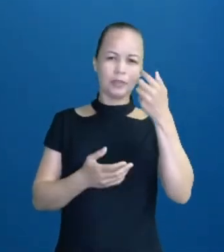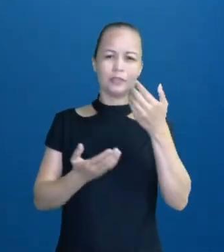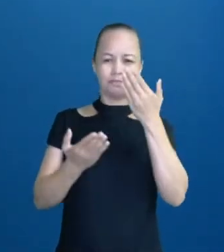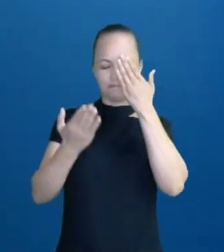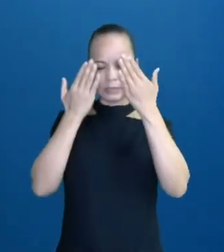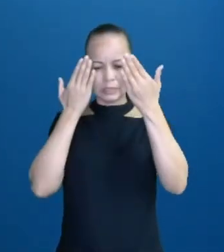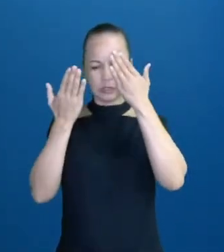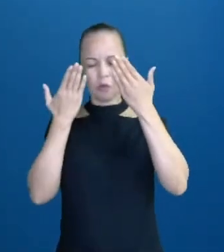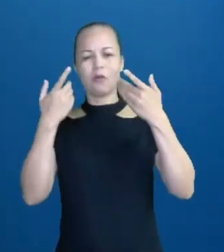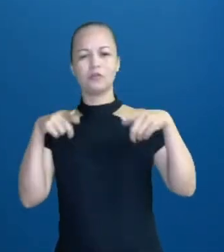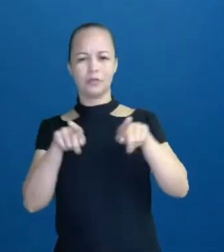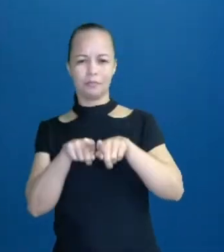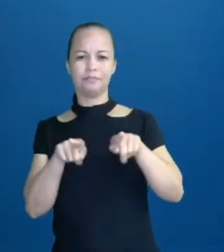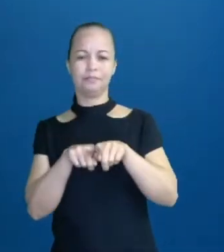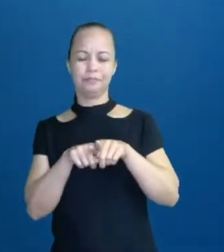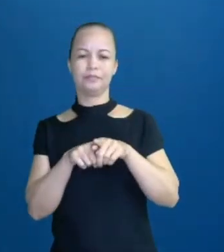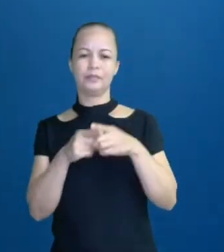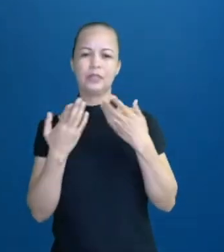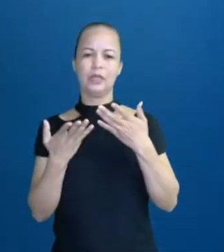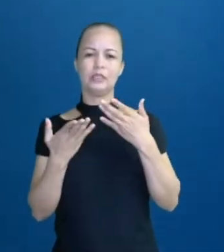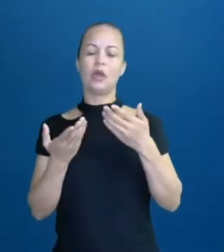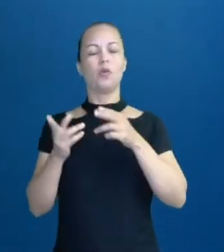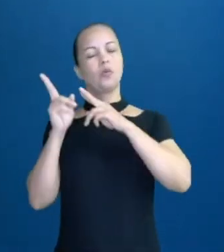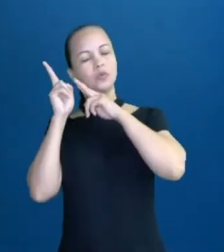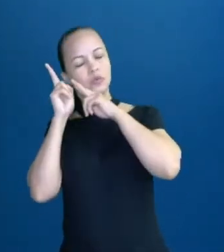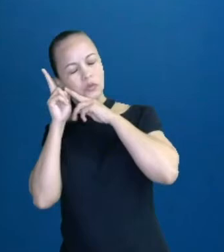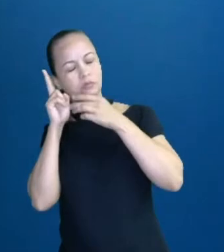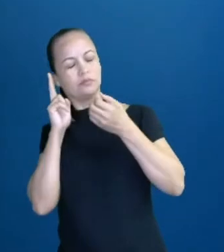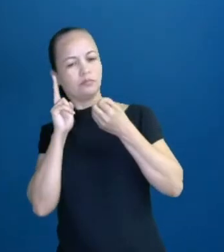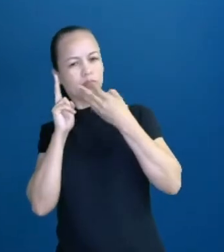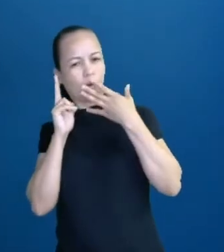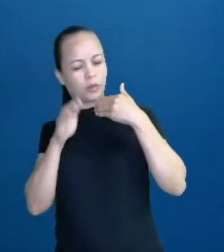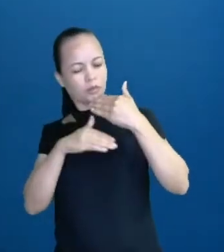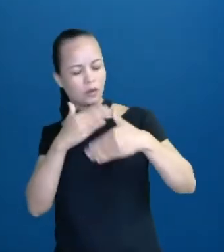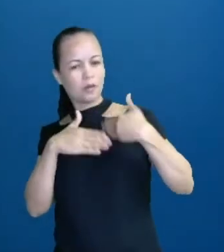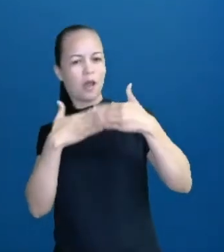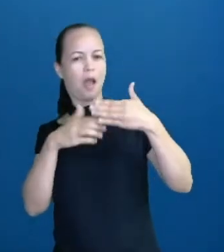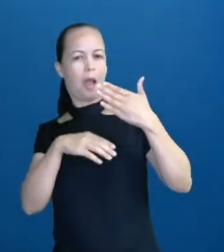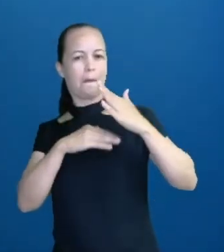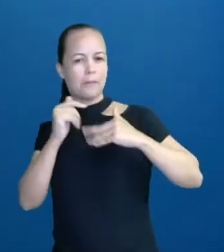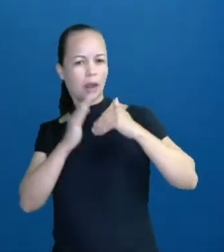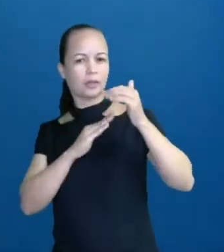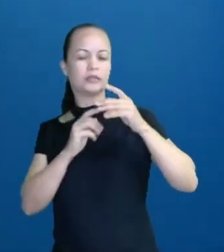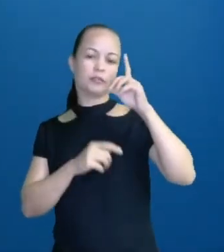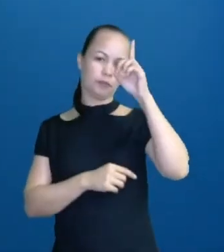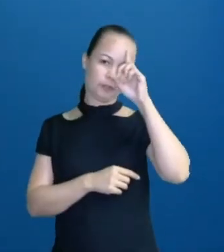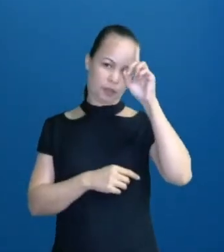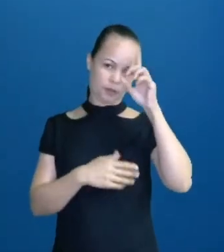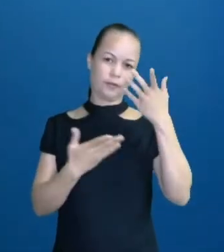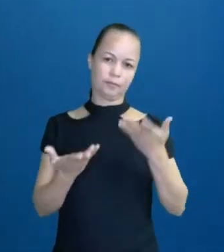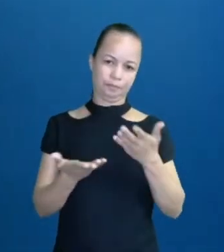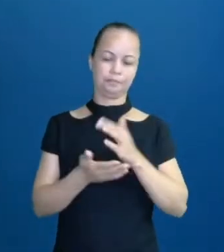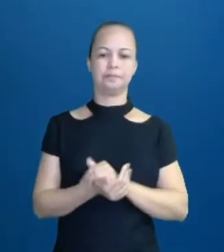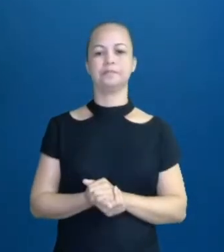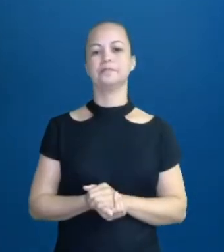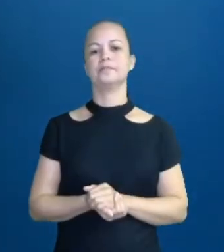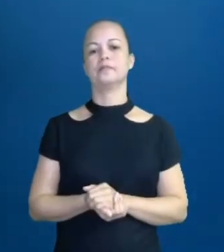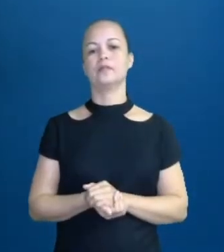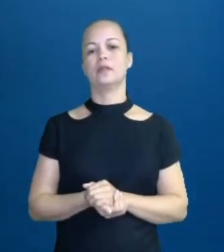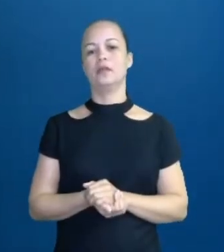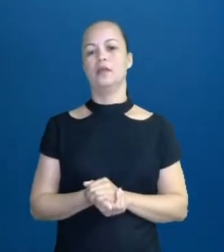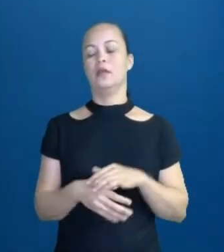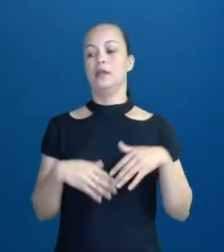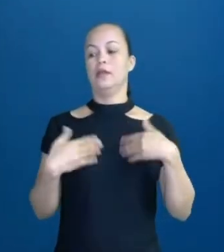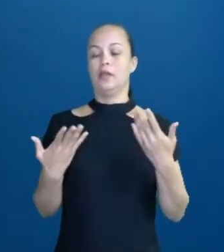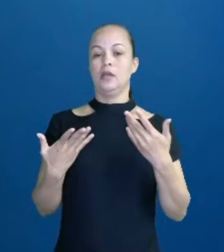o sono é extremamente importante porque vai estar influenciando diretamente na nossa prática diária, tá certo? Outra